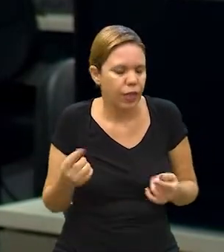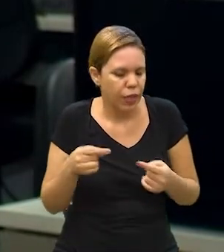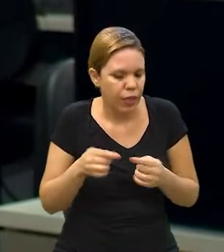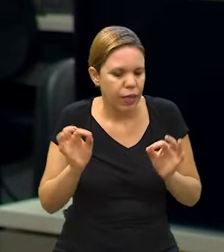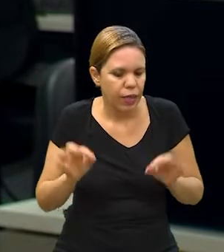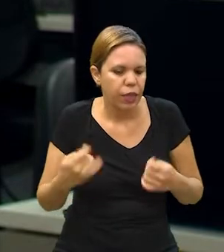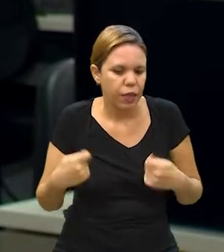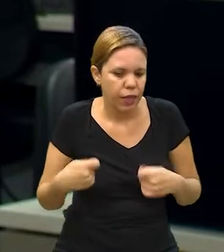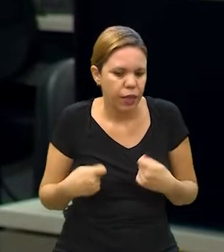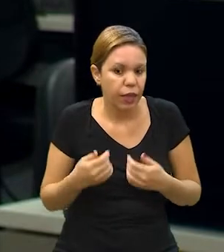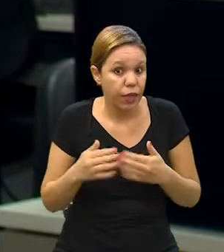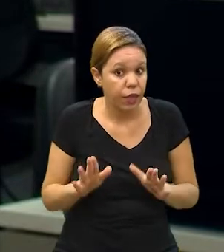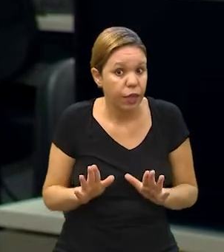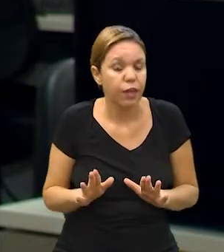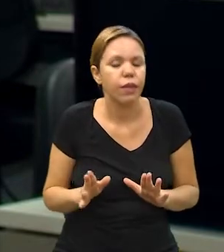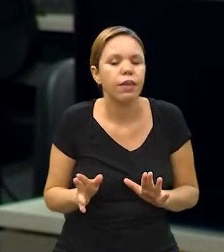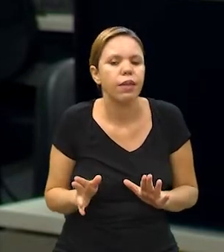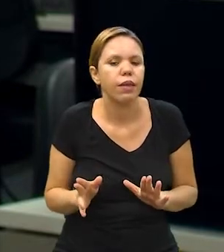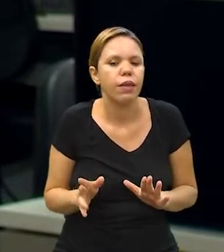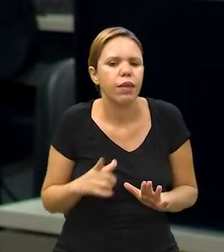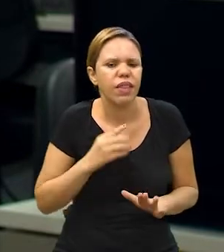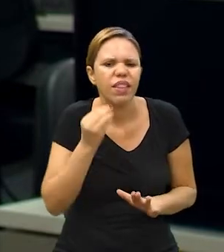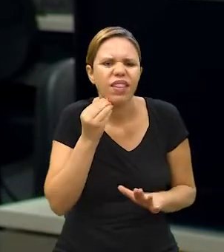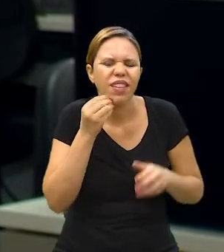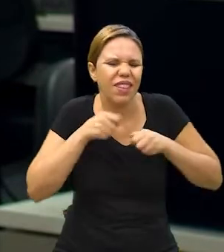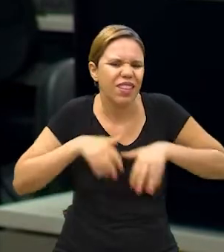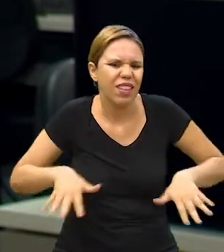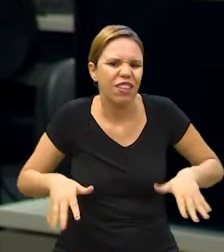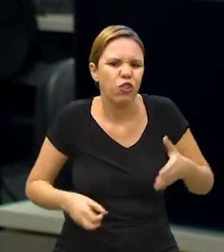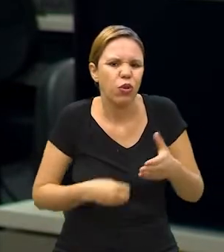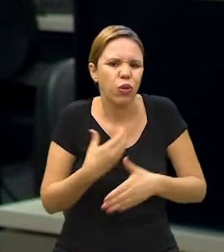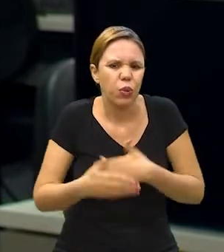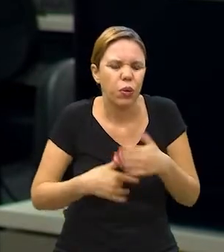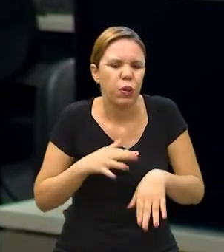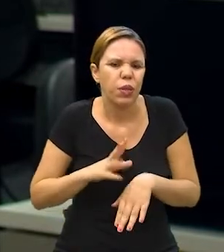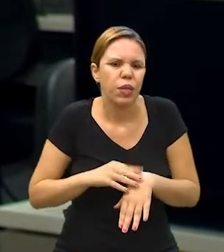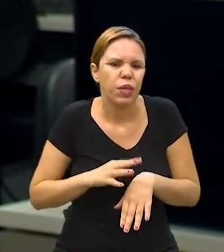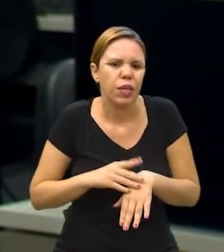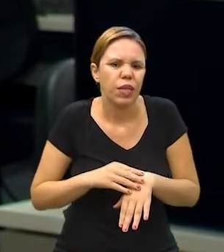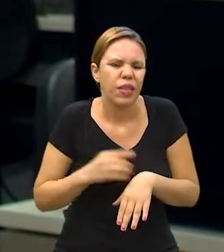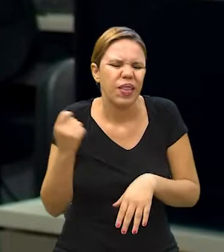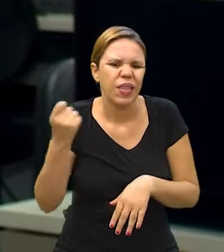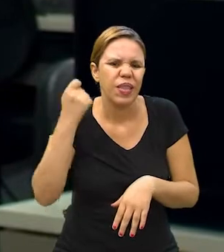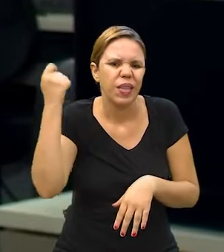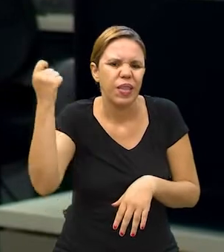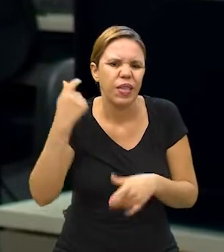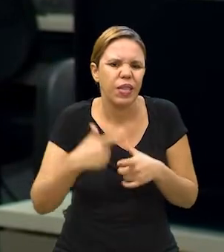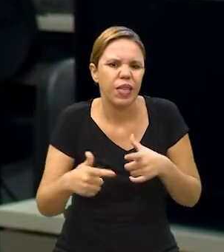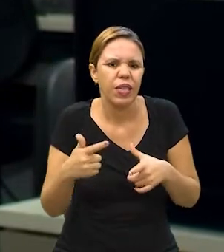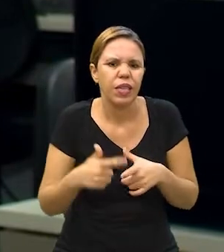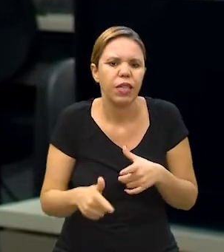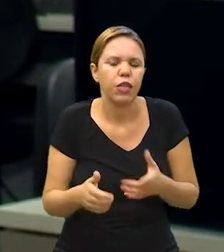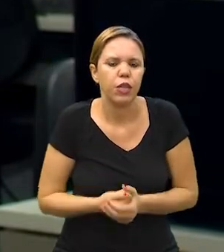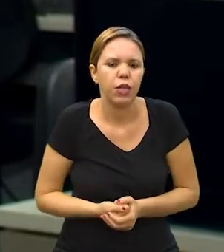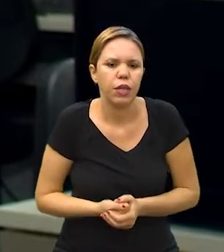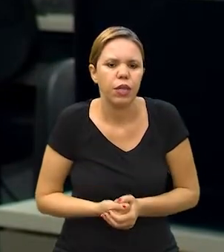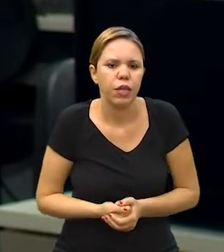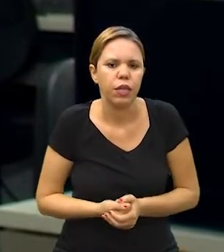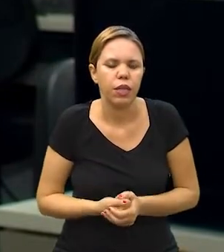que estão disponíveis, mais chance ele tem de se espalhar pelo corpo e passar a ser uma doença, né, mais grave, com uma perspectiva, né,